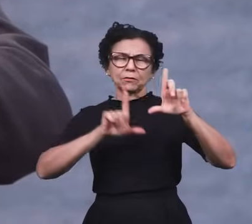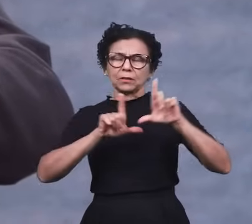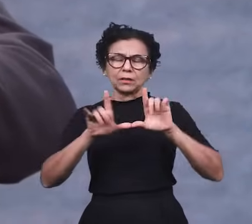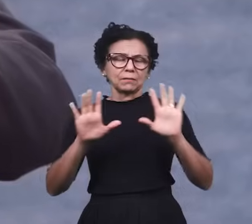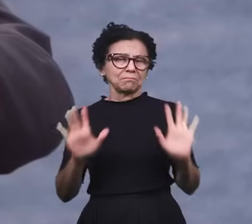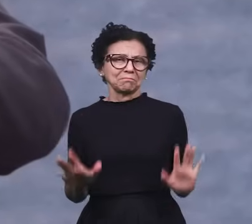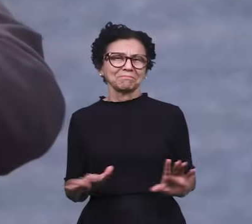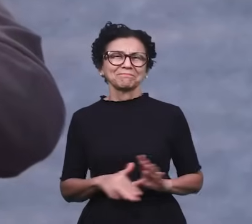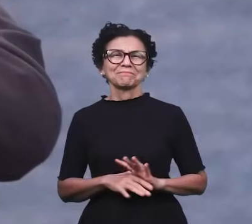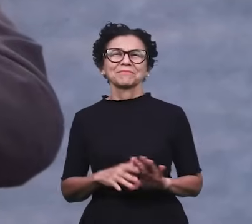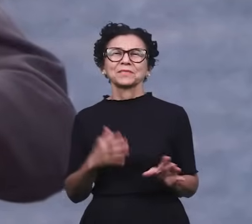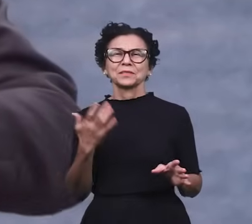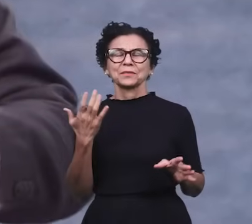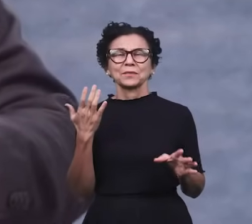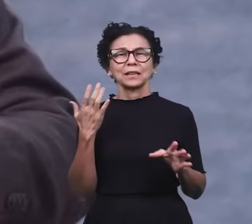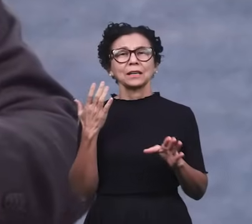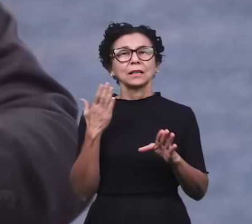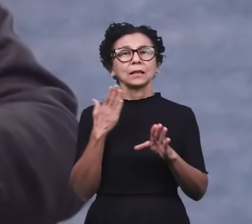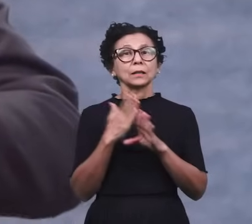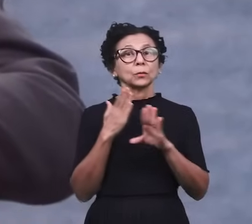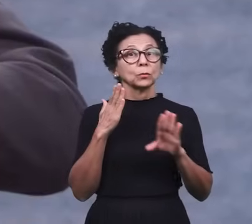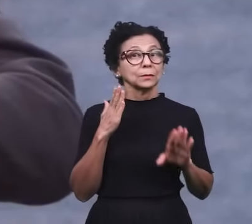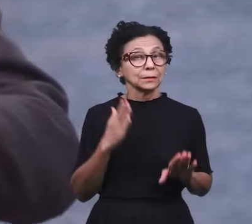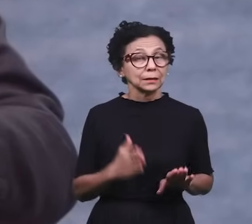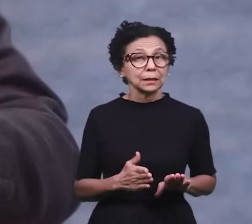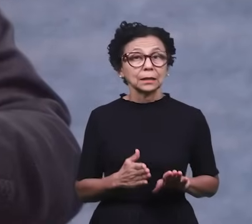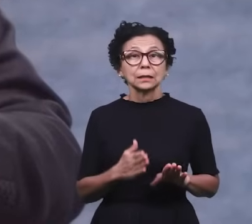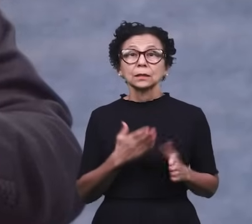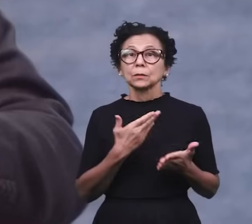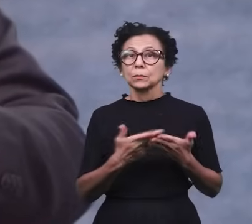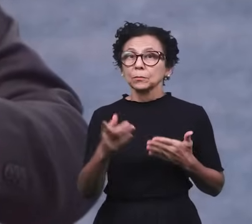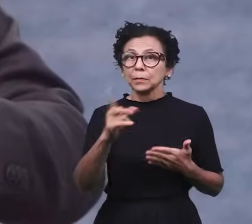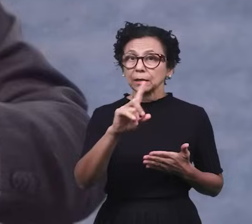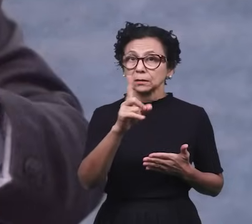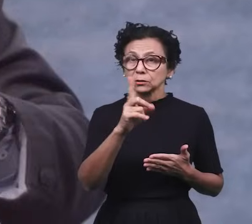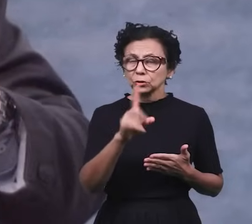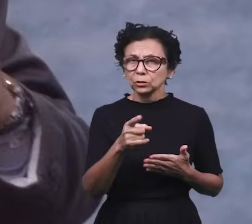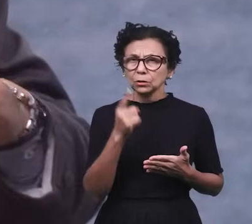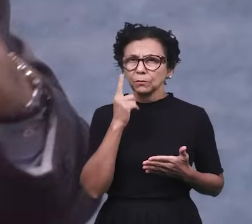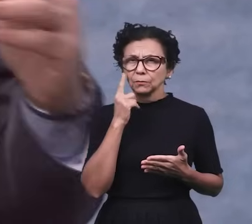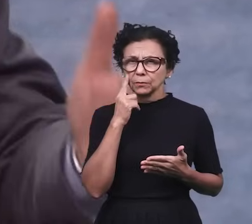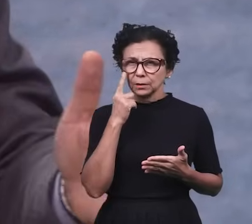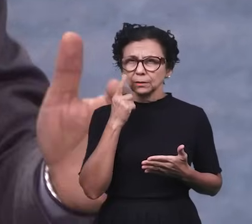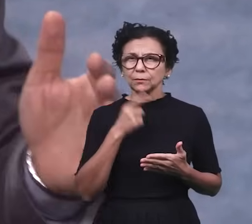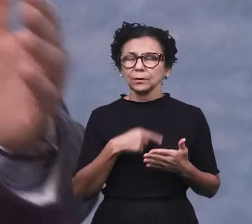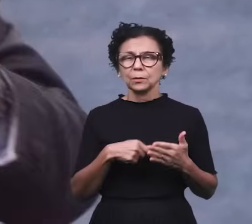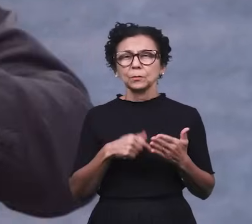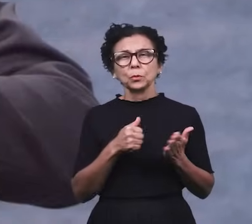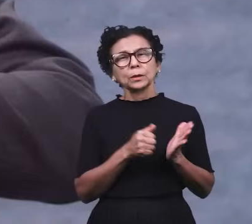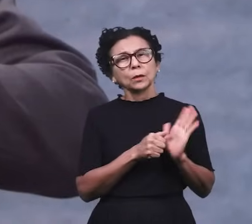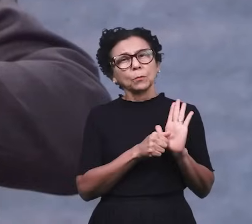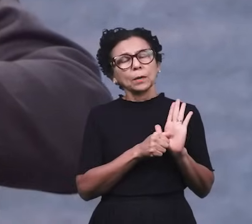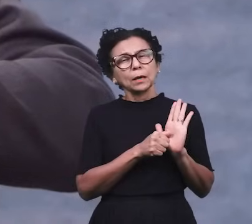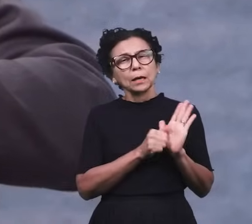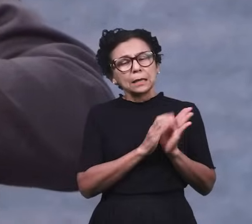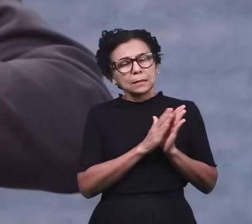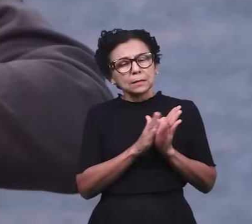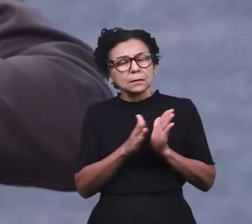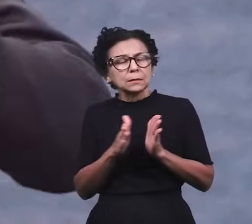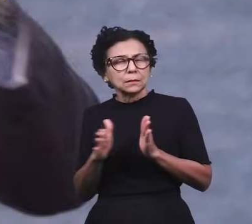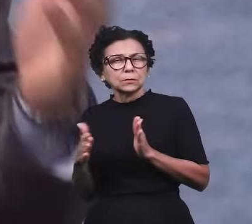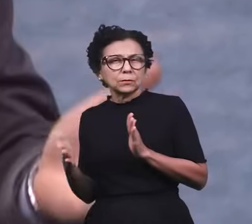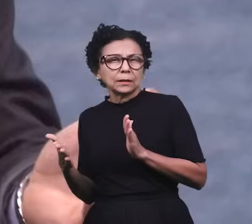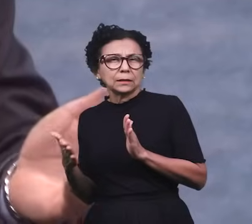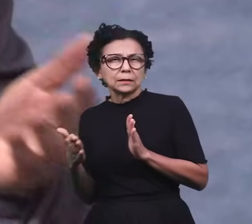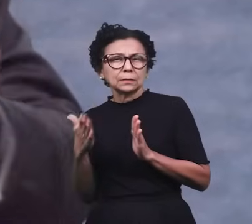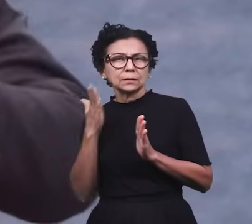sei que você dá. E você vai encontrar o programa da semana passada. Não deixe de assistir, até porque esse é uma sequência para você entender